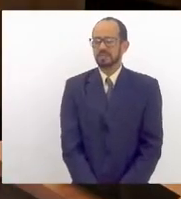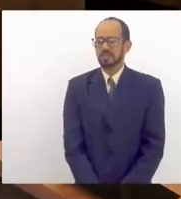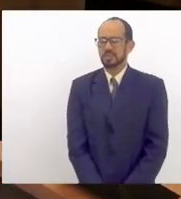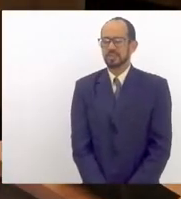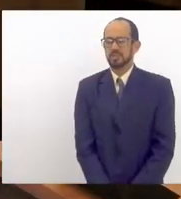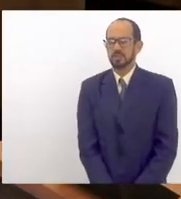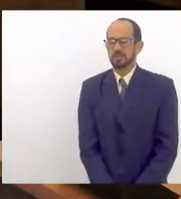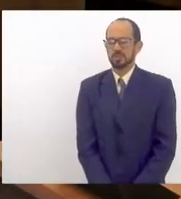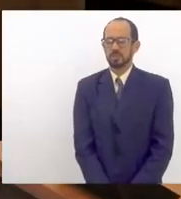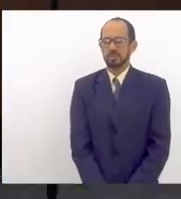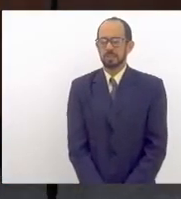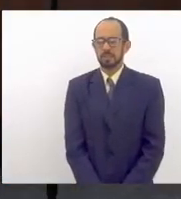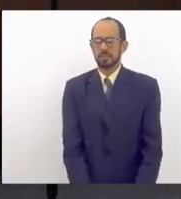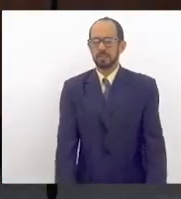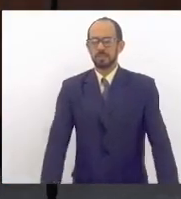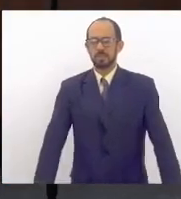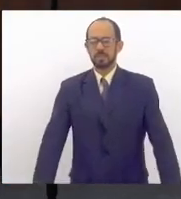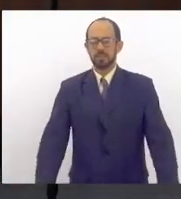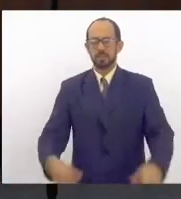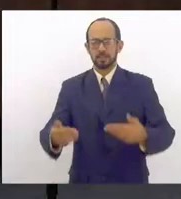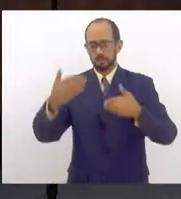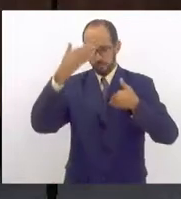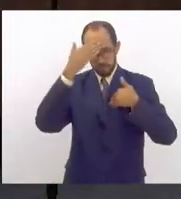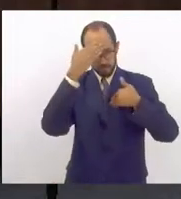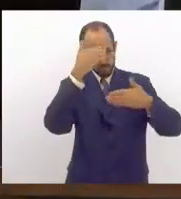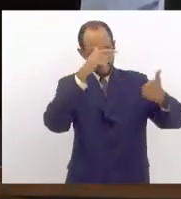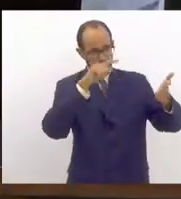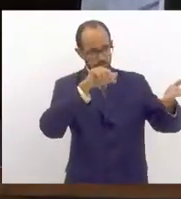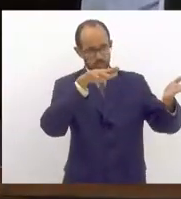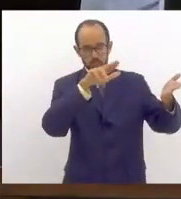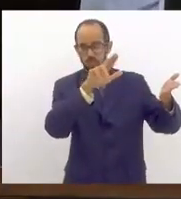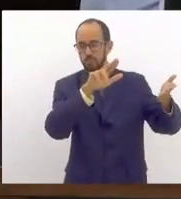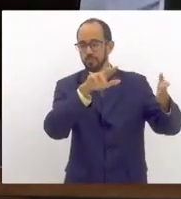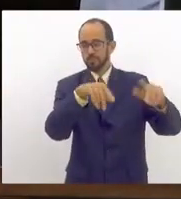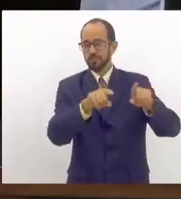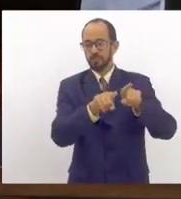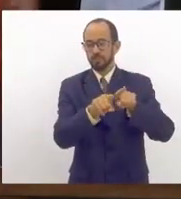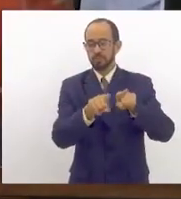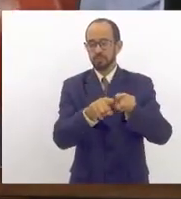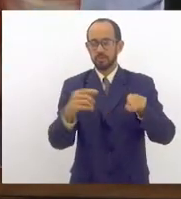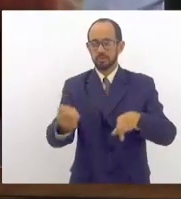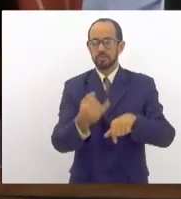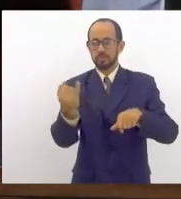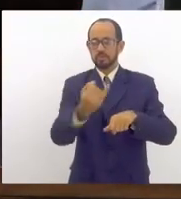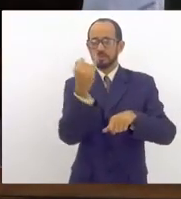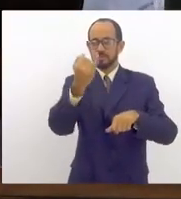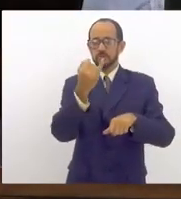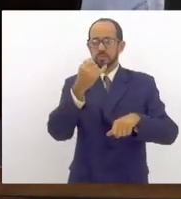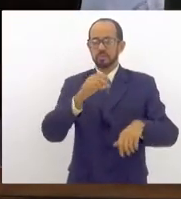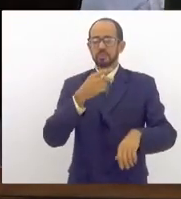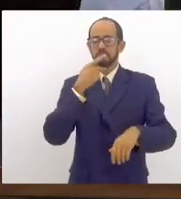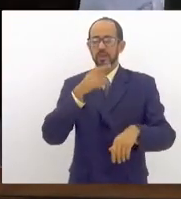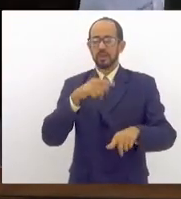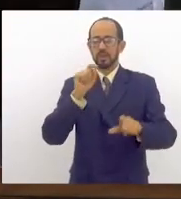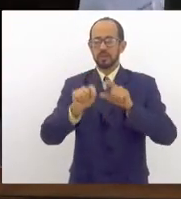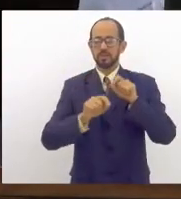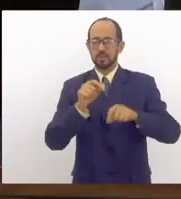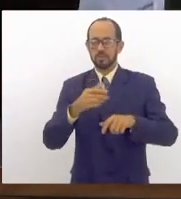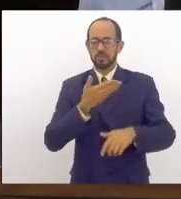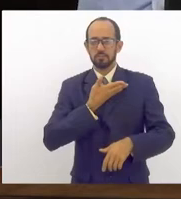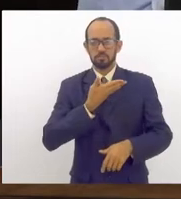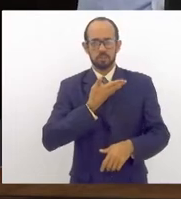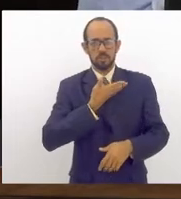Obrigada Lu importante ressaltar aqui quero também fazer menção a presença do nosso companheiro